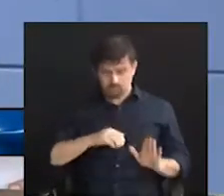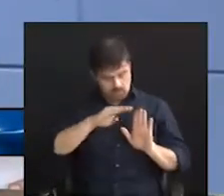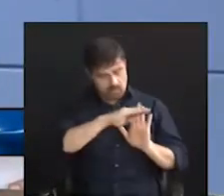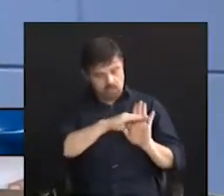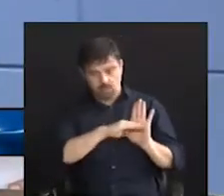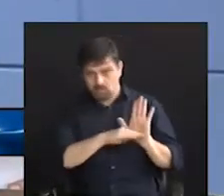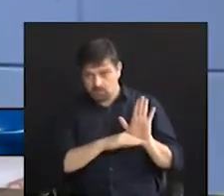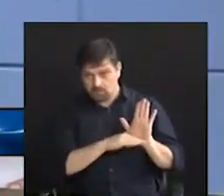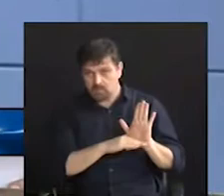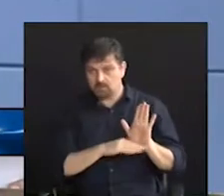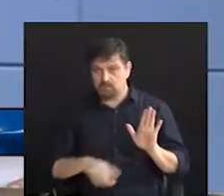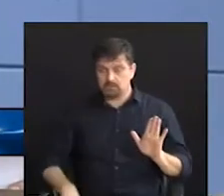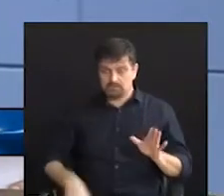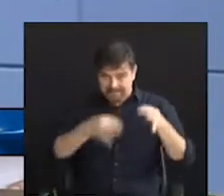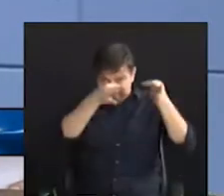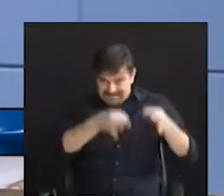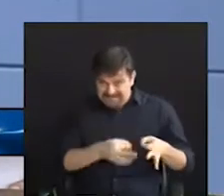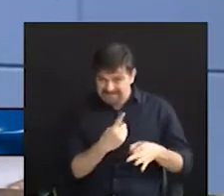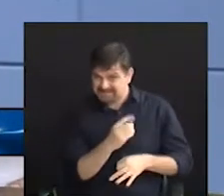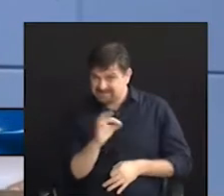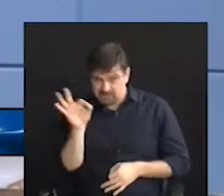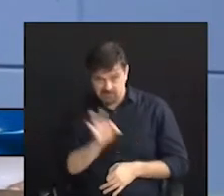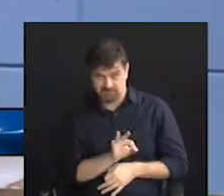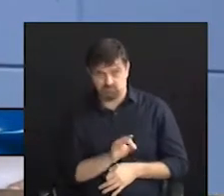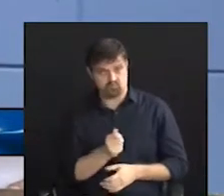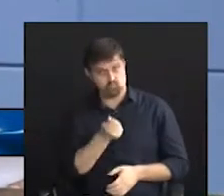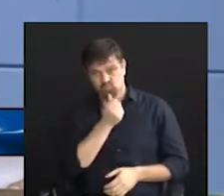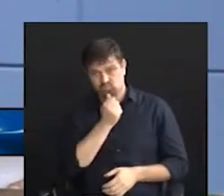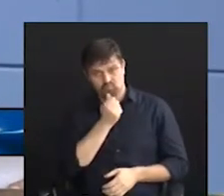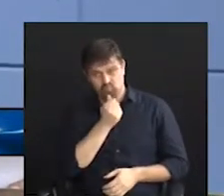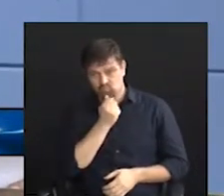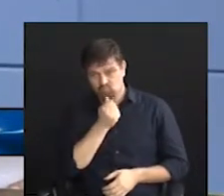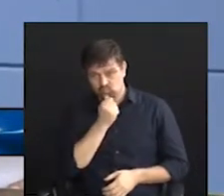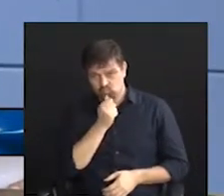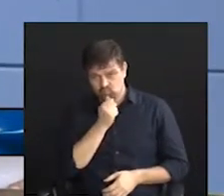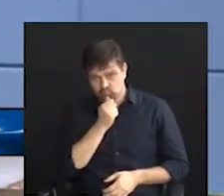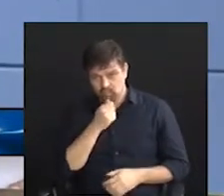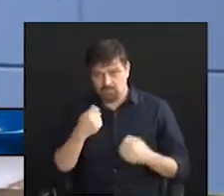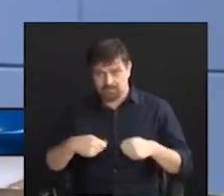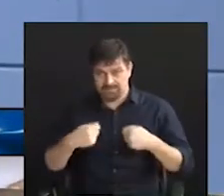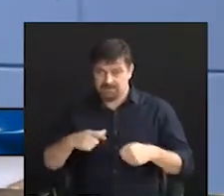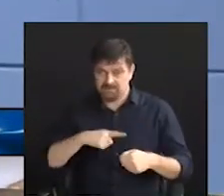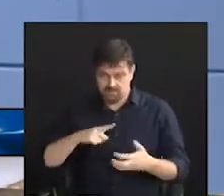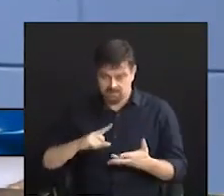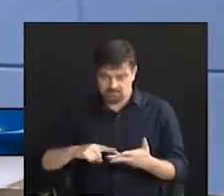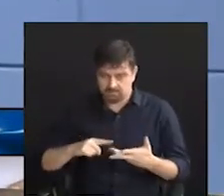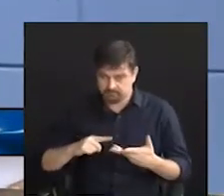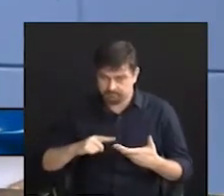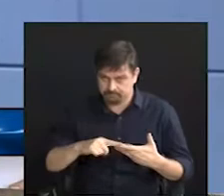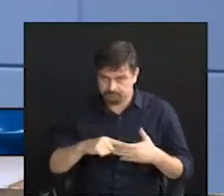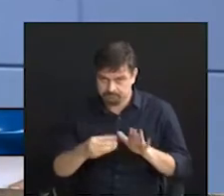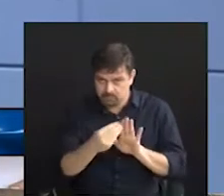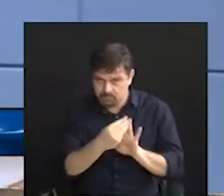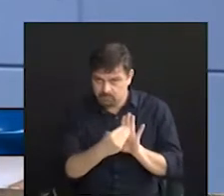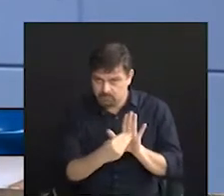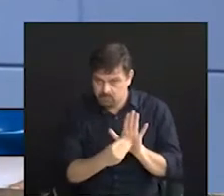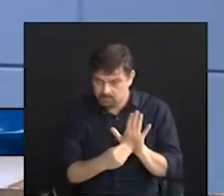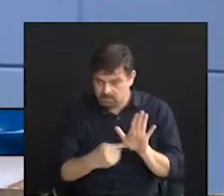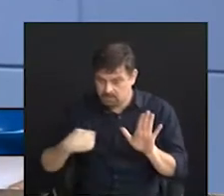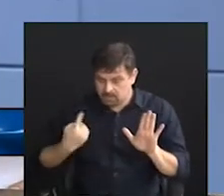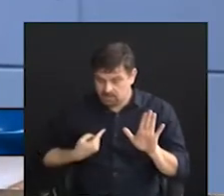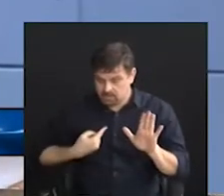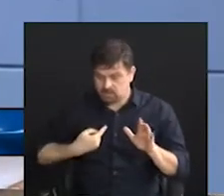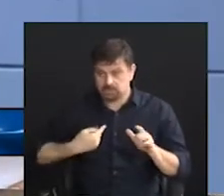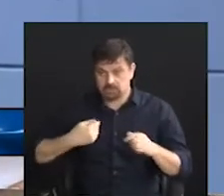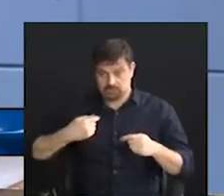de não ser o plano ideal, apesar de não ter vindo para cá alguns pontos que eu considero que deveriam ser retomados